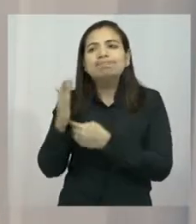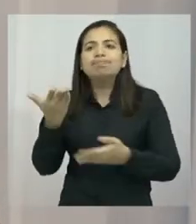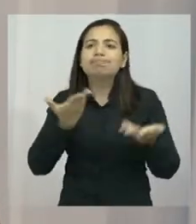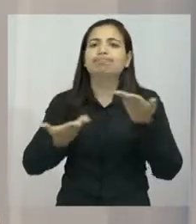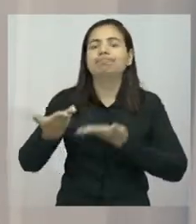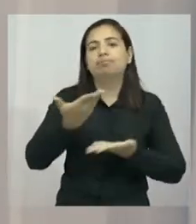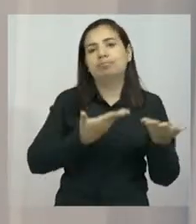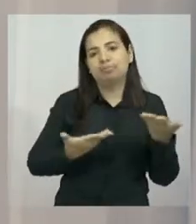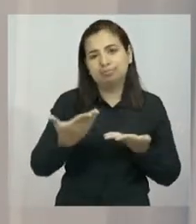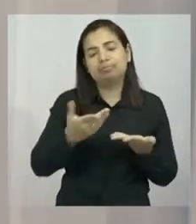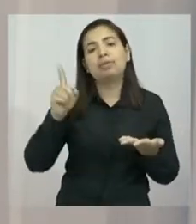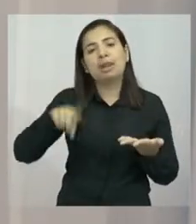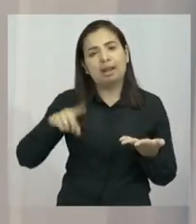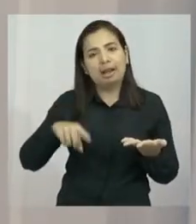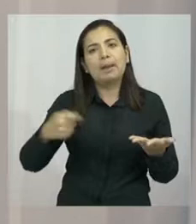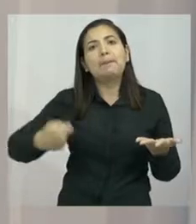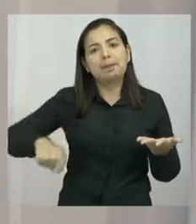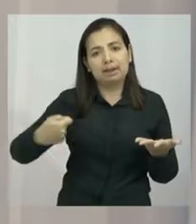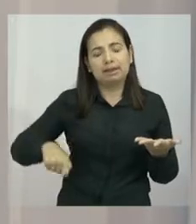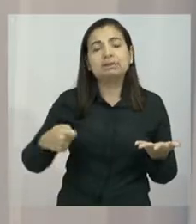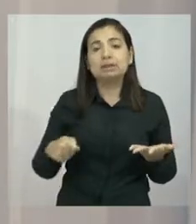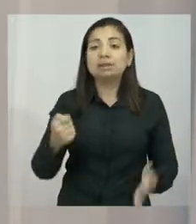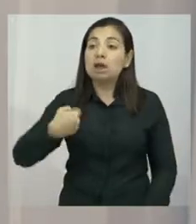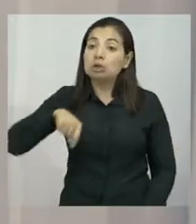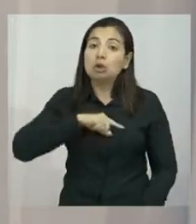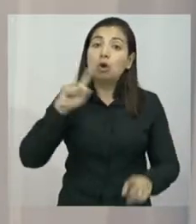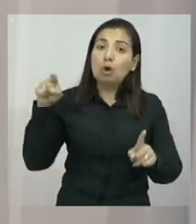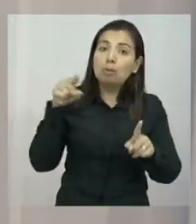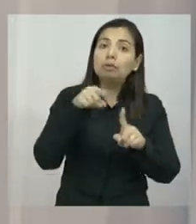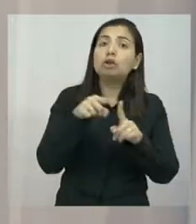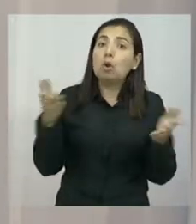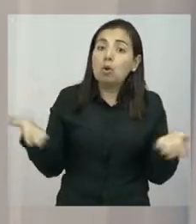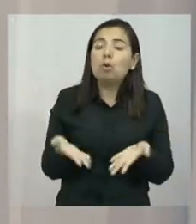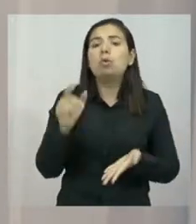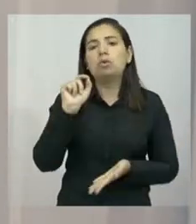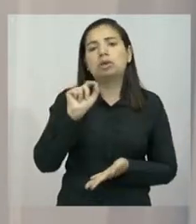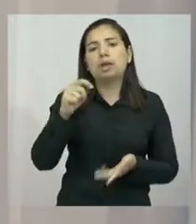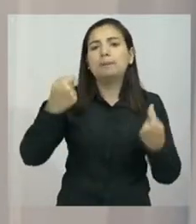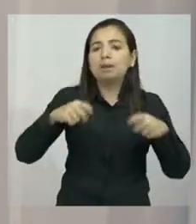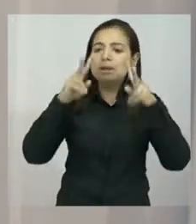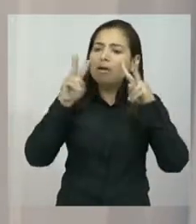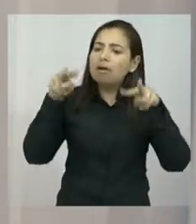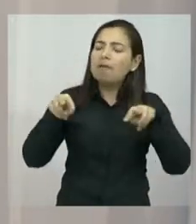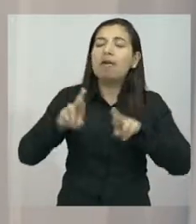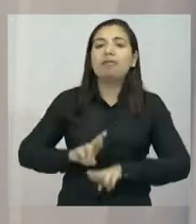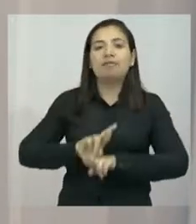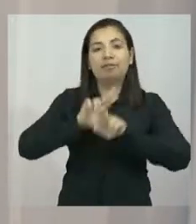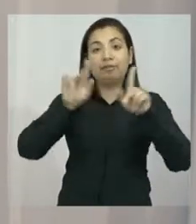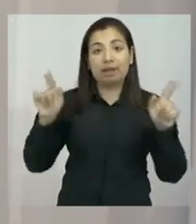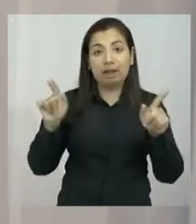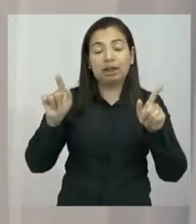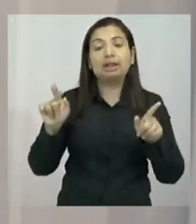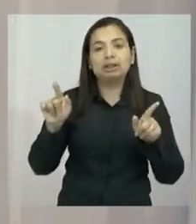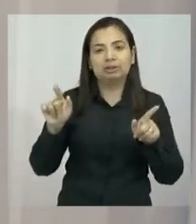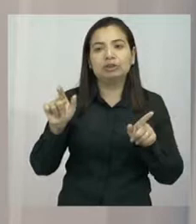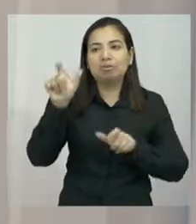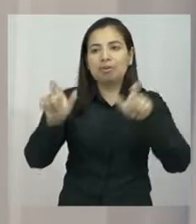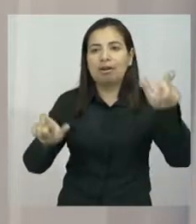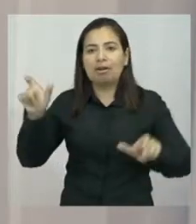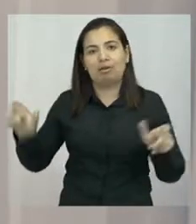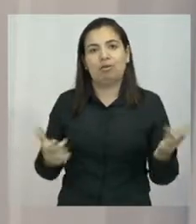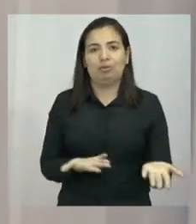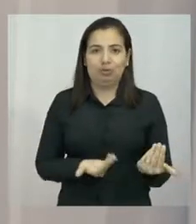nossa hoje é de estar tentando trazer hoje uma visão diferente para os nossos jovens,